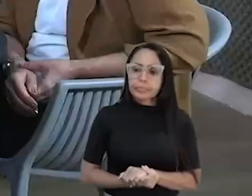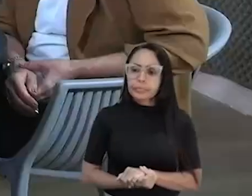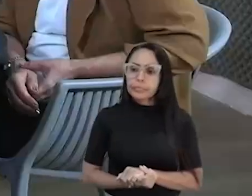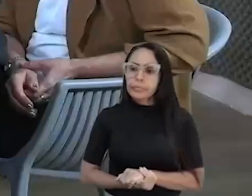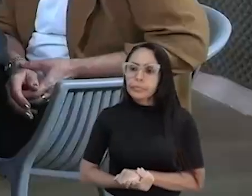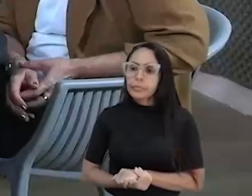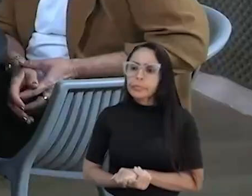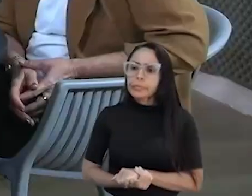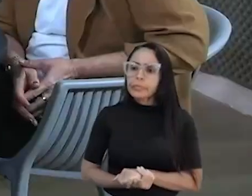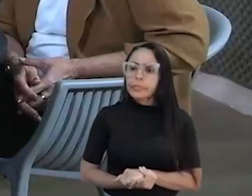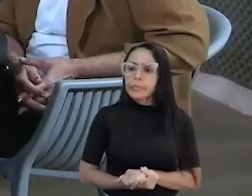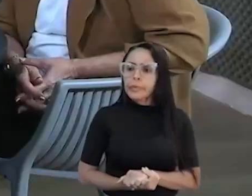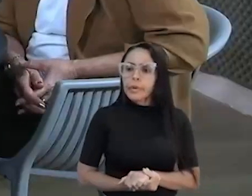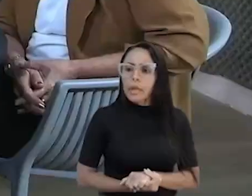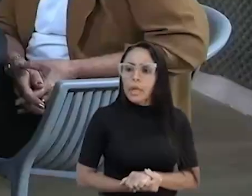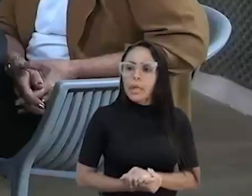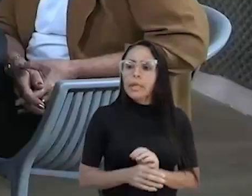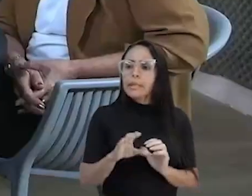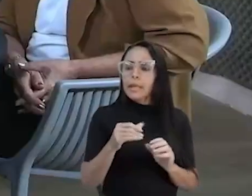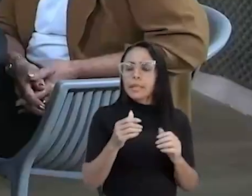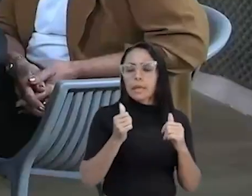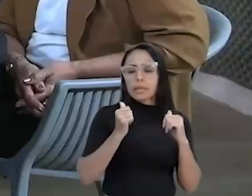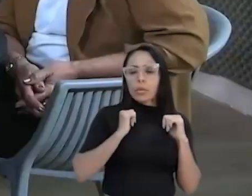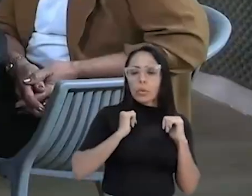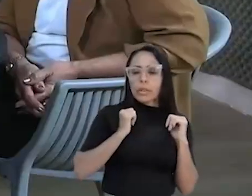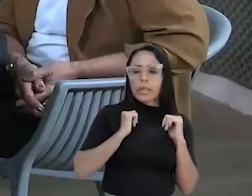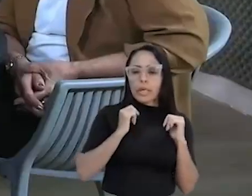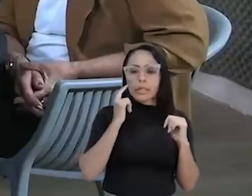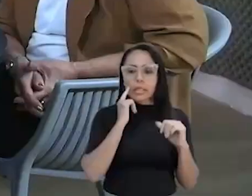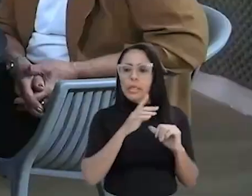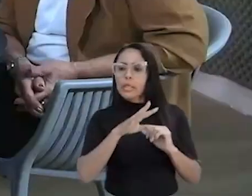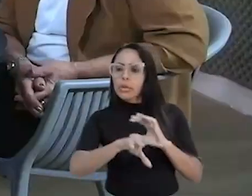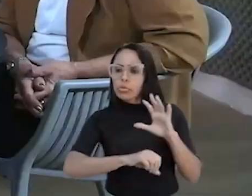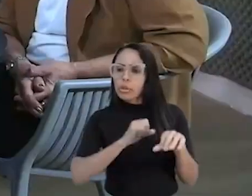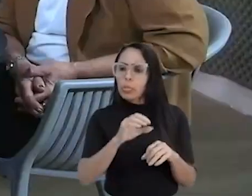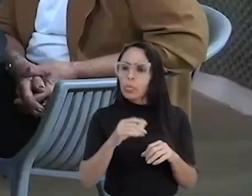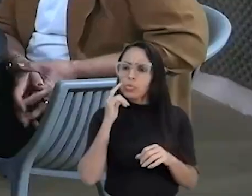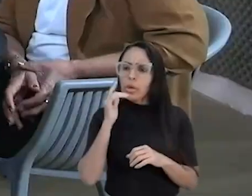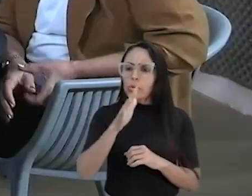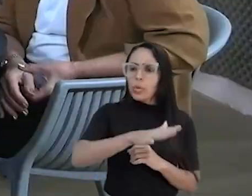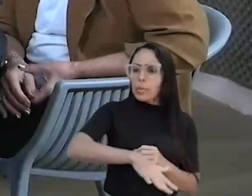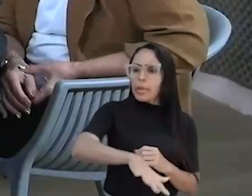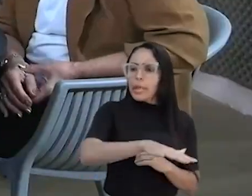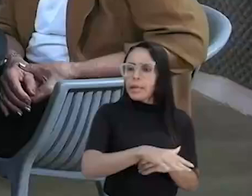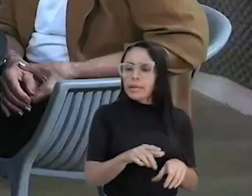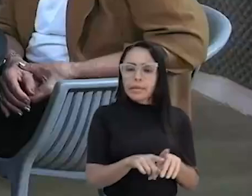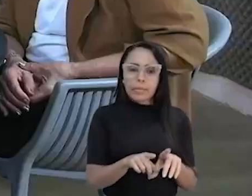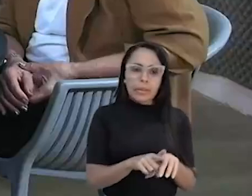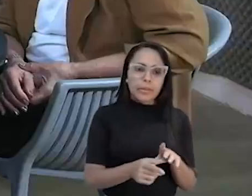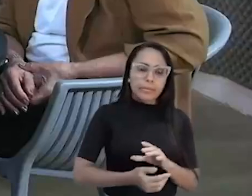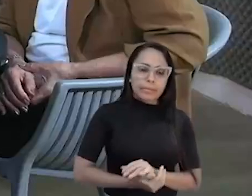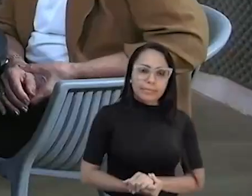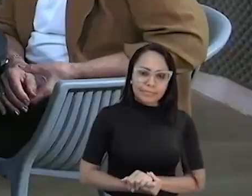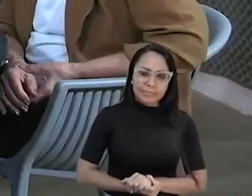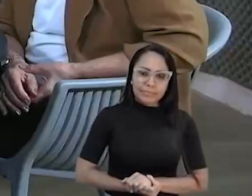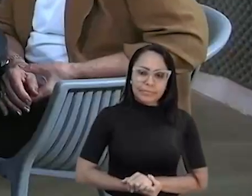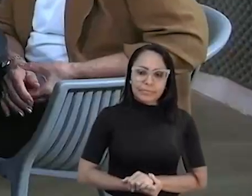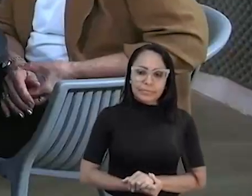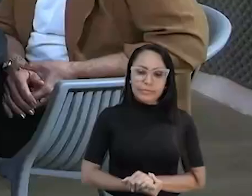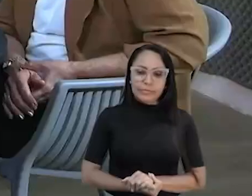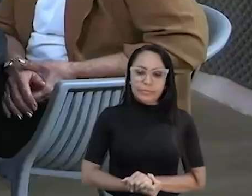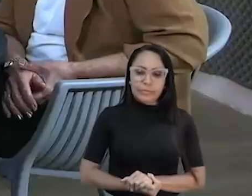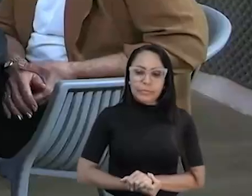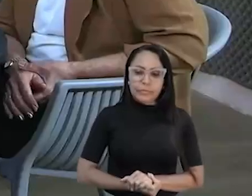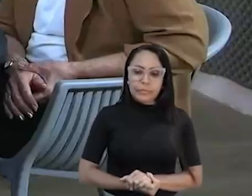procurado. E traz a tranquilidade, né, que a gente busca no ambiente domiciliar, né, que é a casa. Passa aí, Nara, pra gente ver